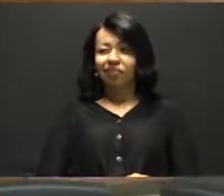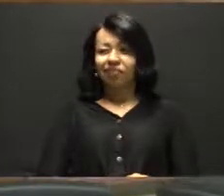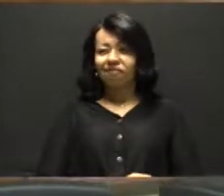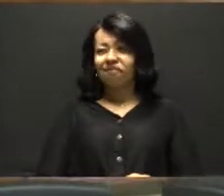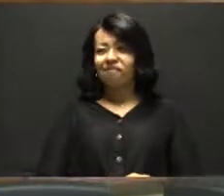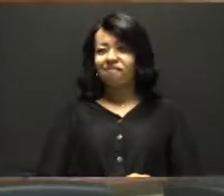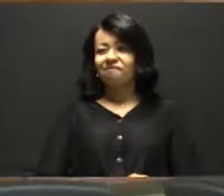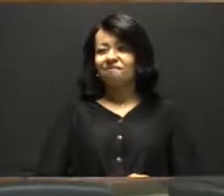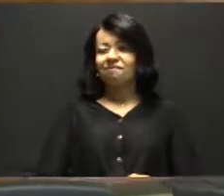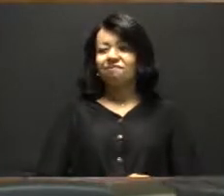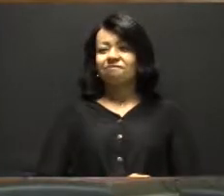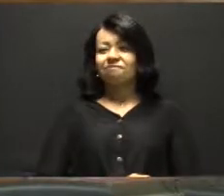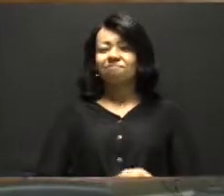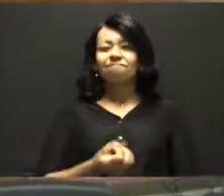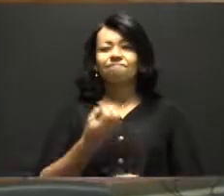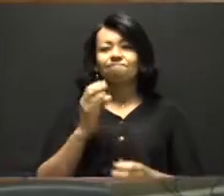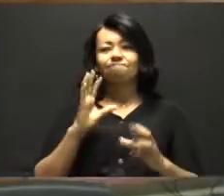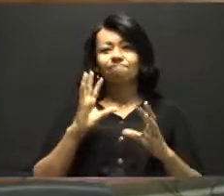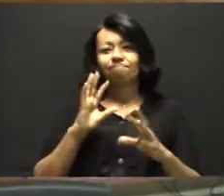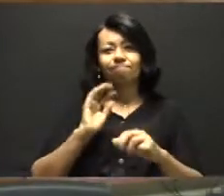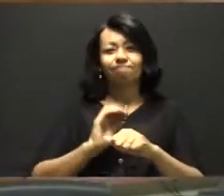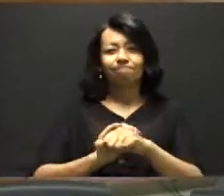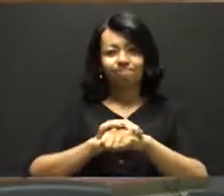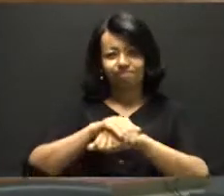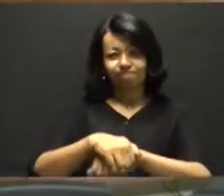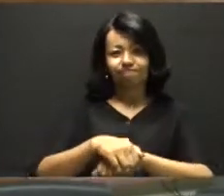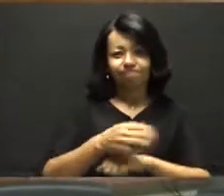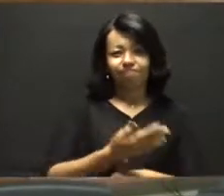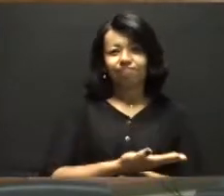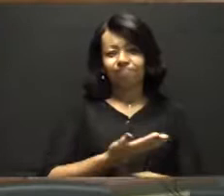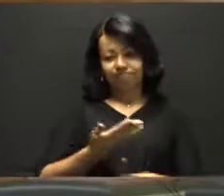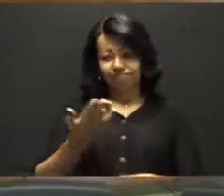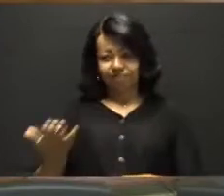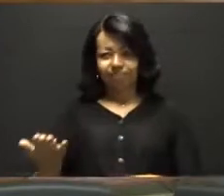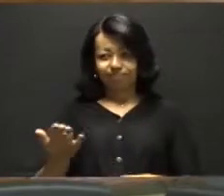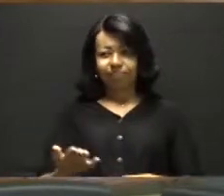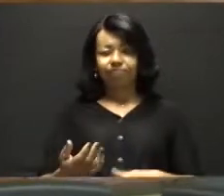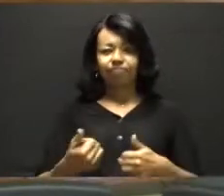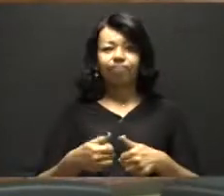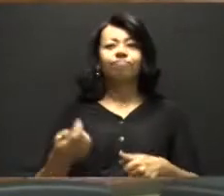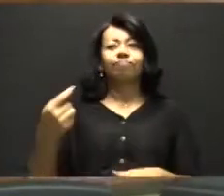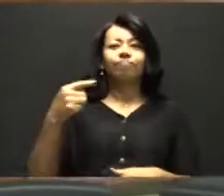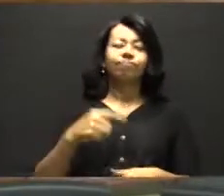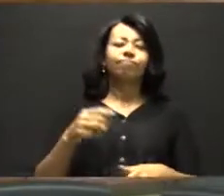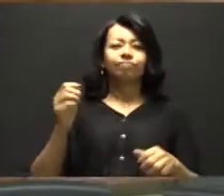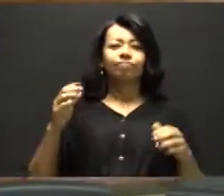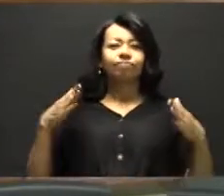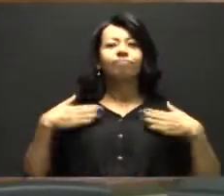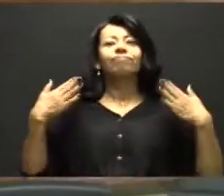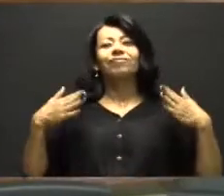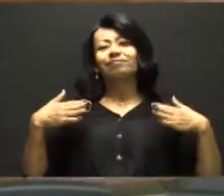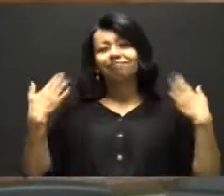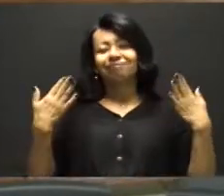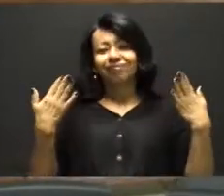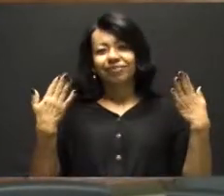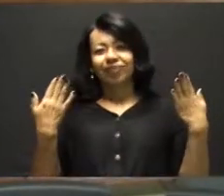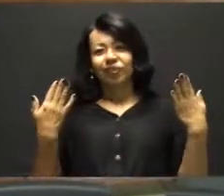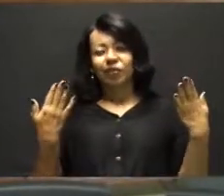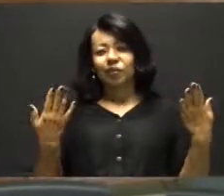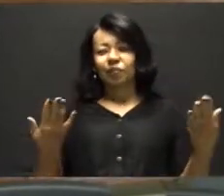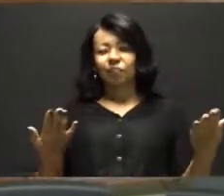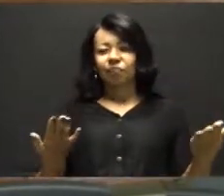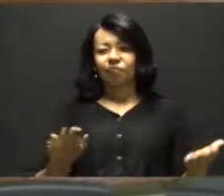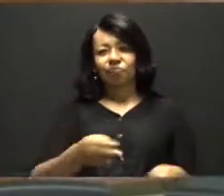boa noite boa noite a todos estamos aqui muita alegria o coração